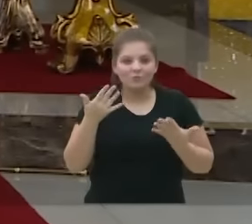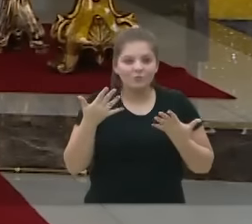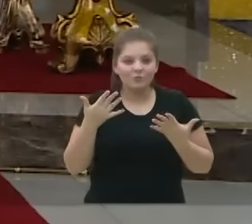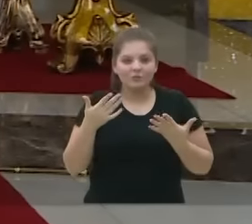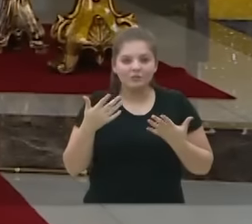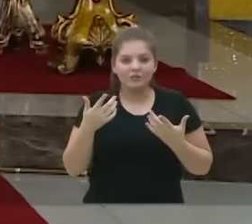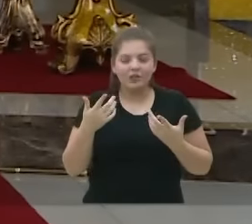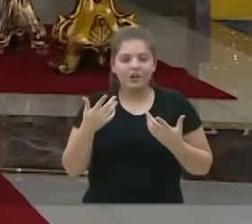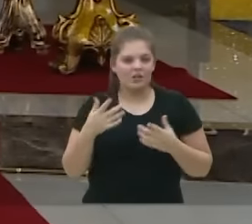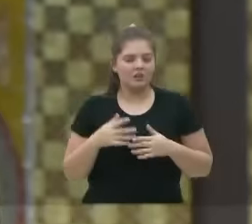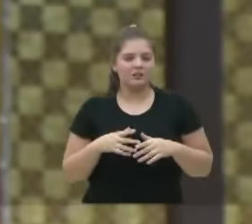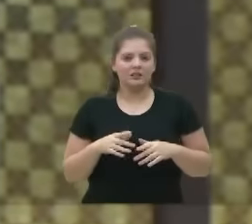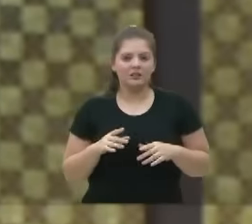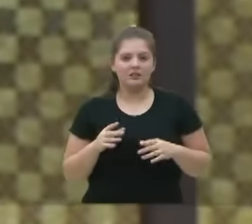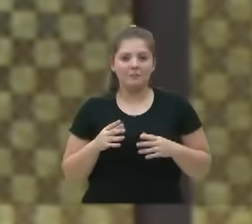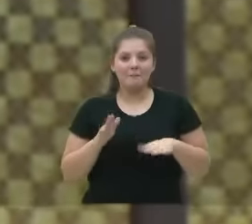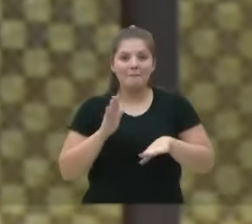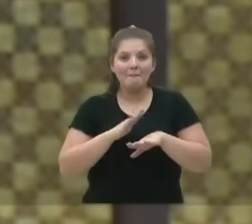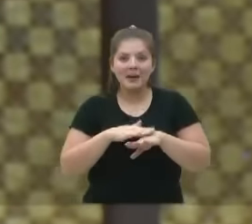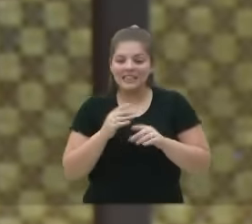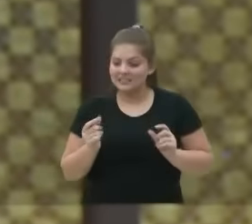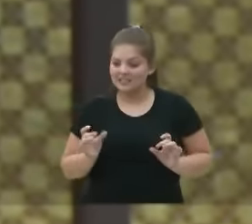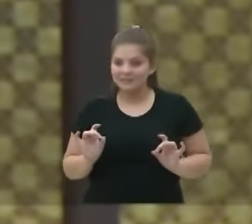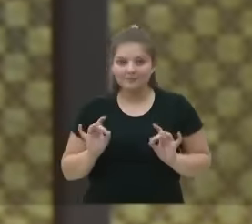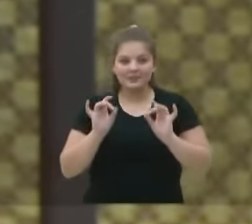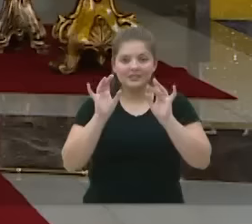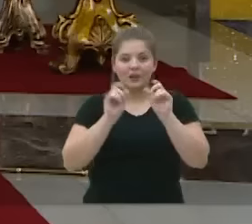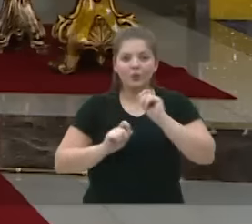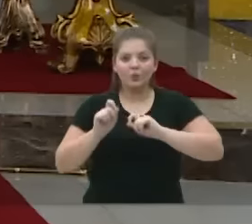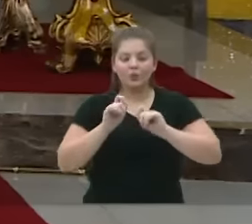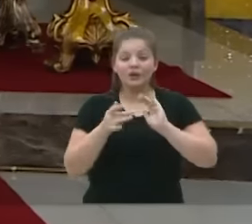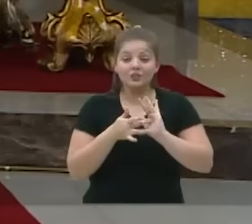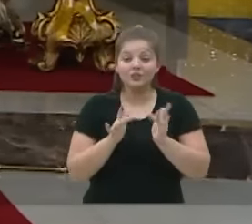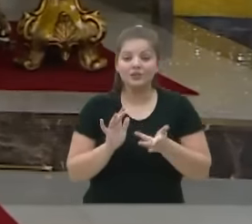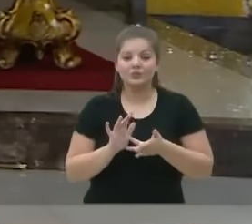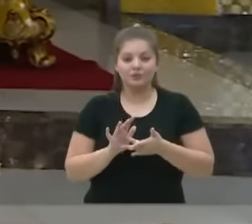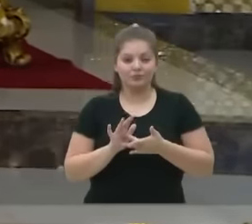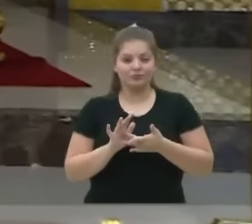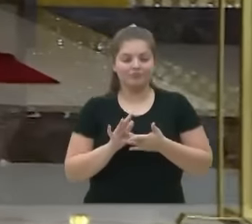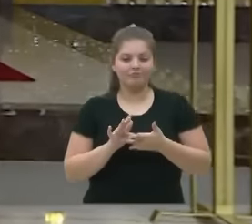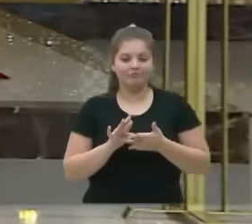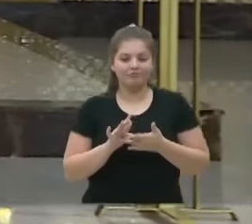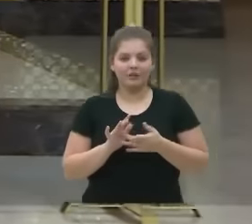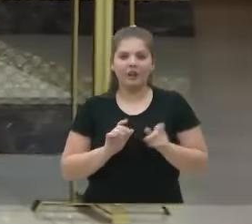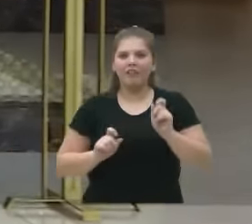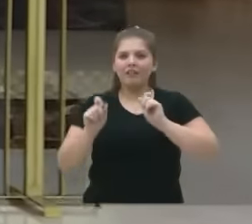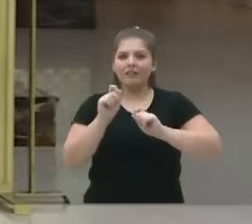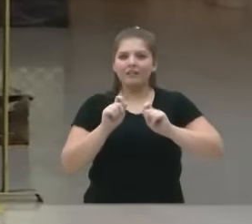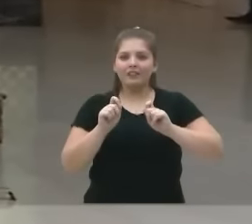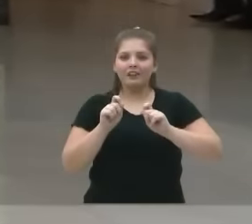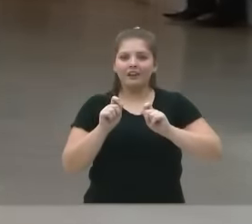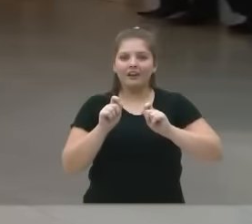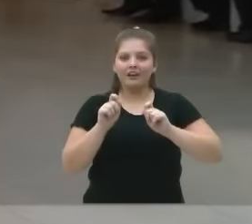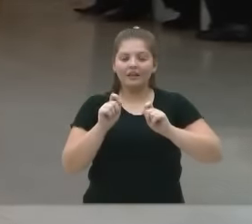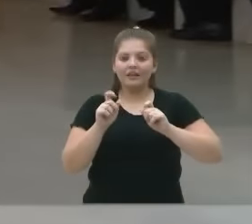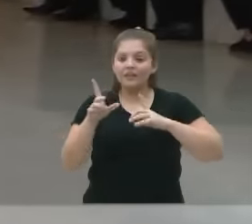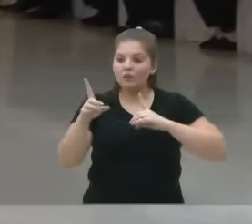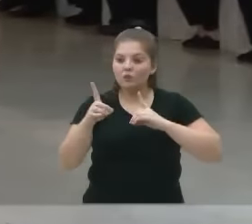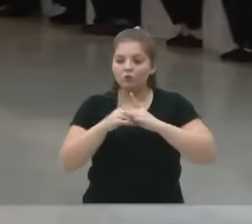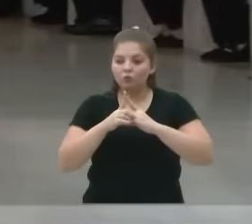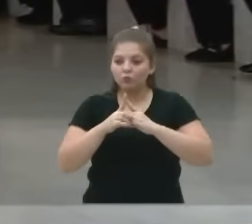E não há nada mais valioso do que quem? Jesus Cristo. Quem descobriu isso, encontrou